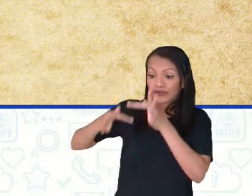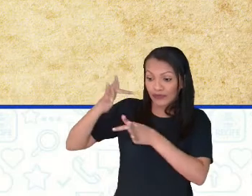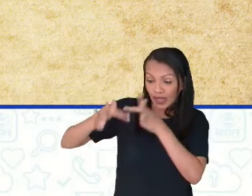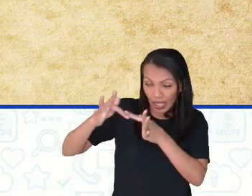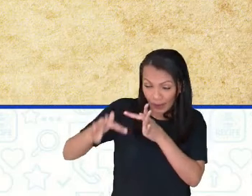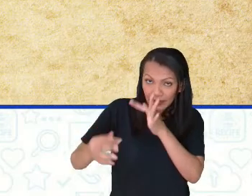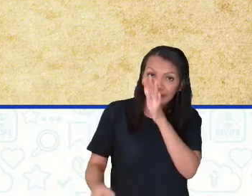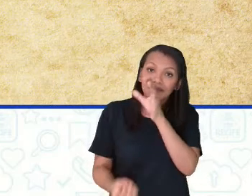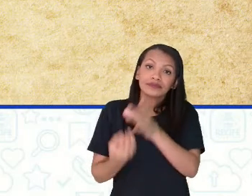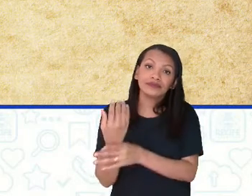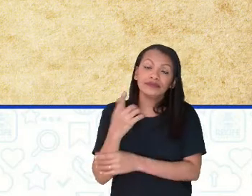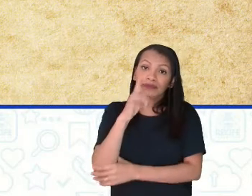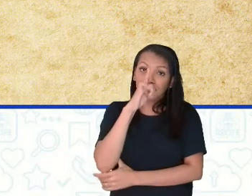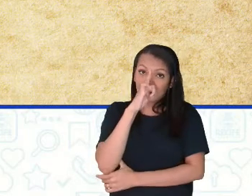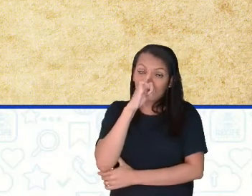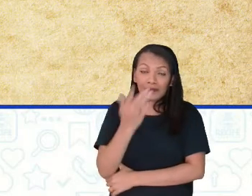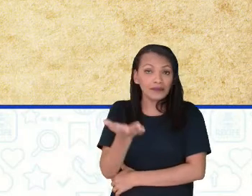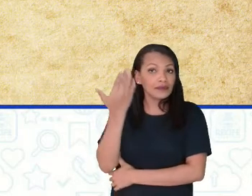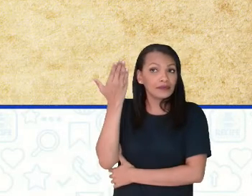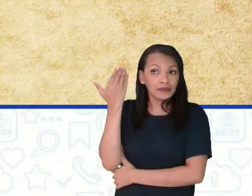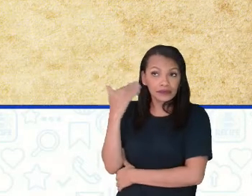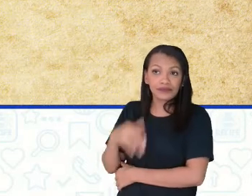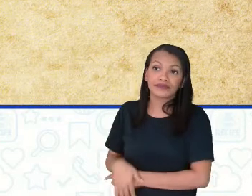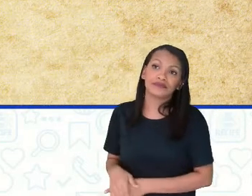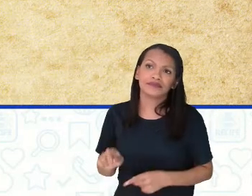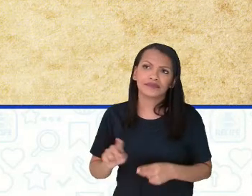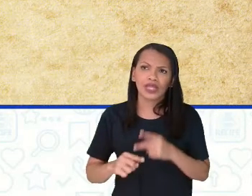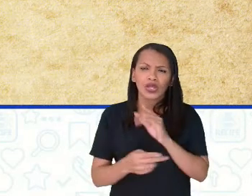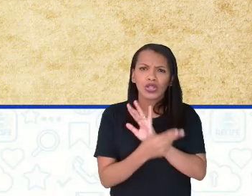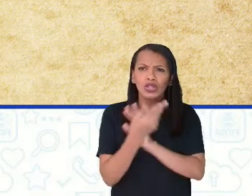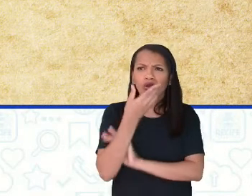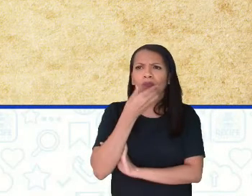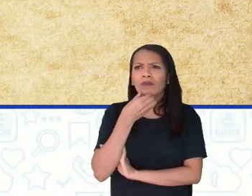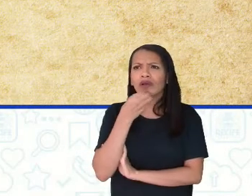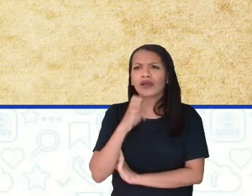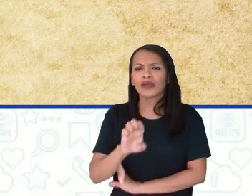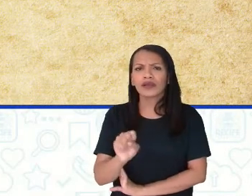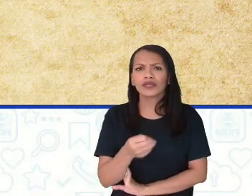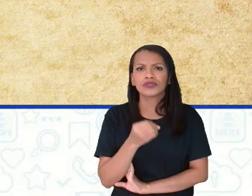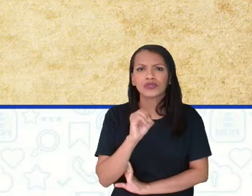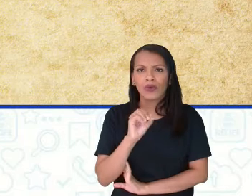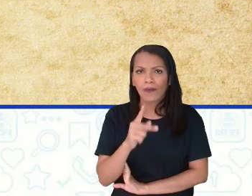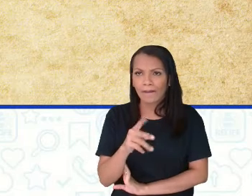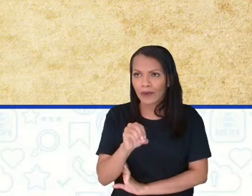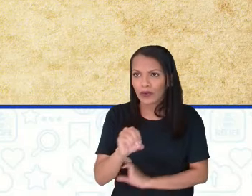cultivada por Esopo, Hesíodo e Arquíloco. Nessa época,